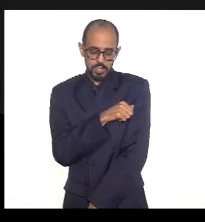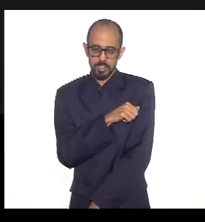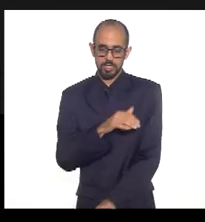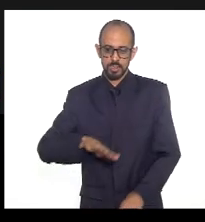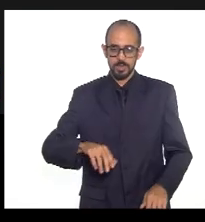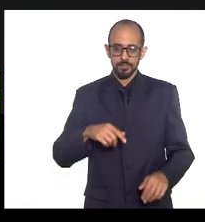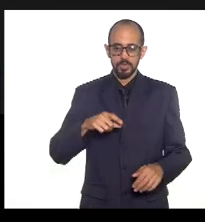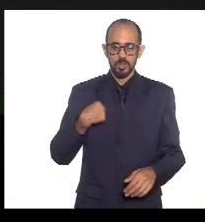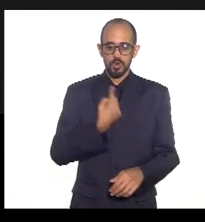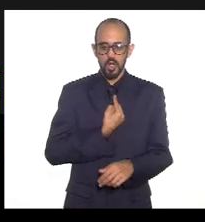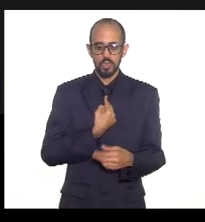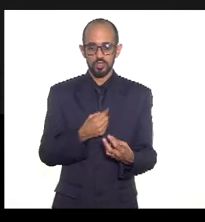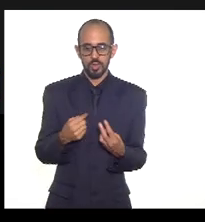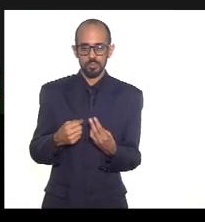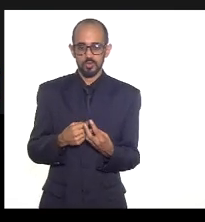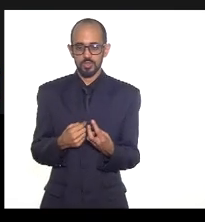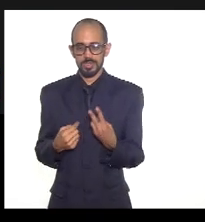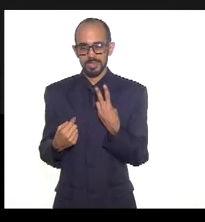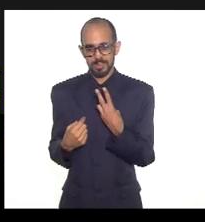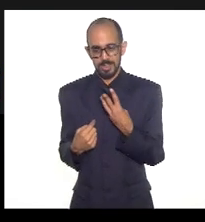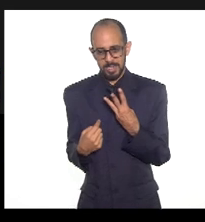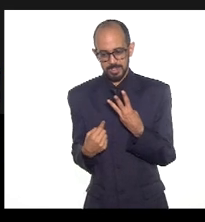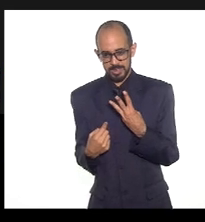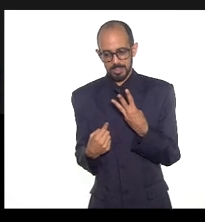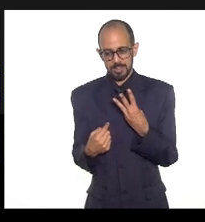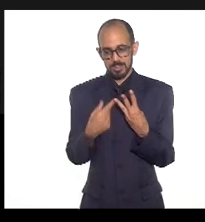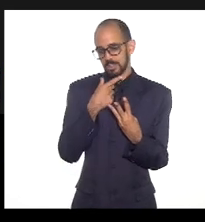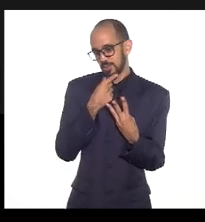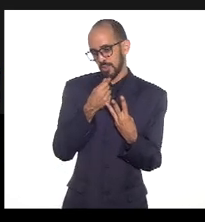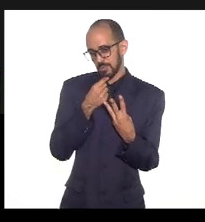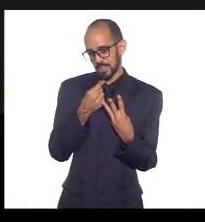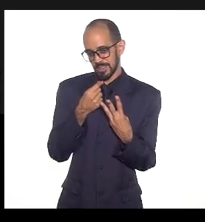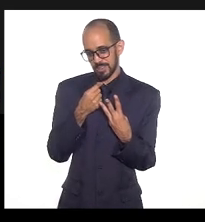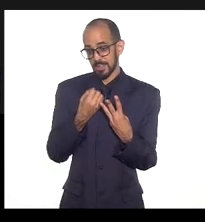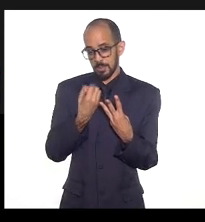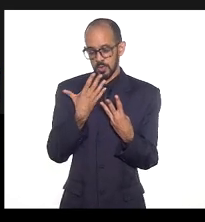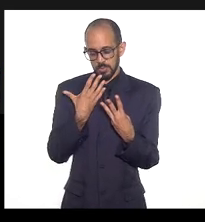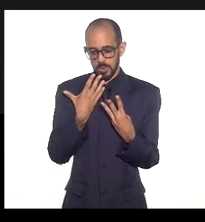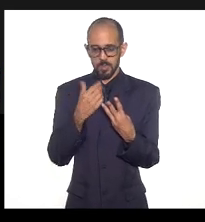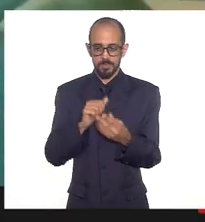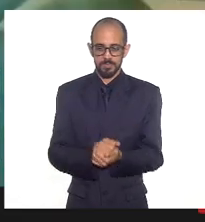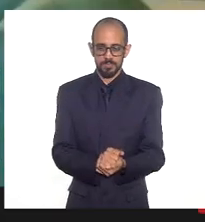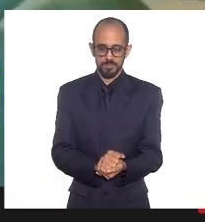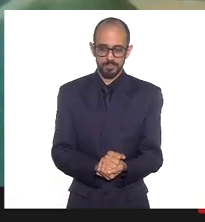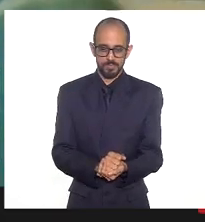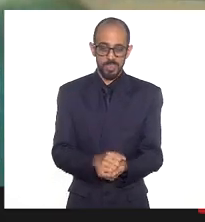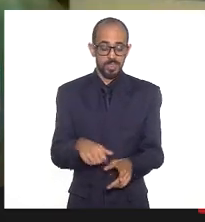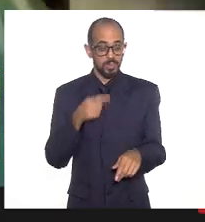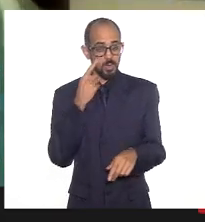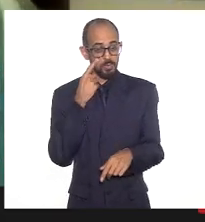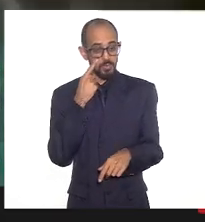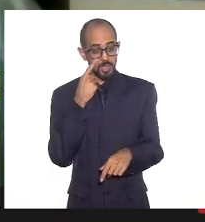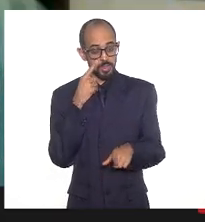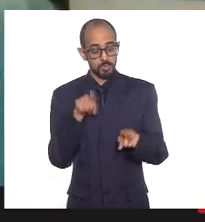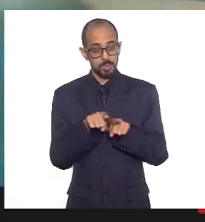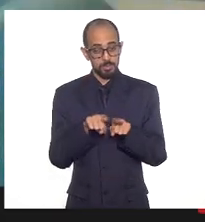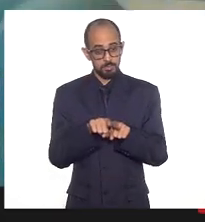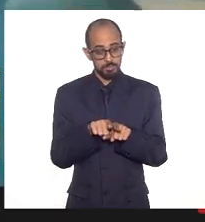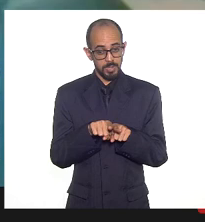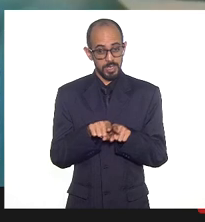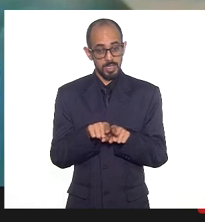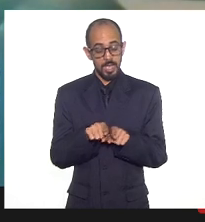estamos em minoria. Serafine, eu e você, isso é bom sinal. Estou vendo aqui companheiros do tempo que a gente